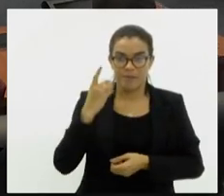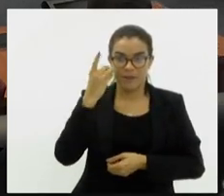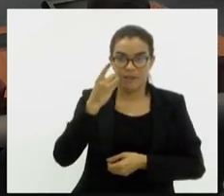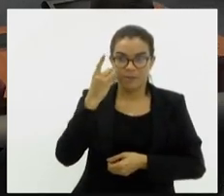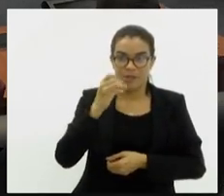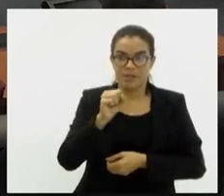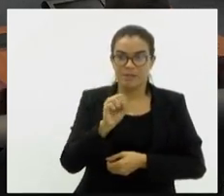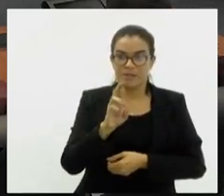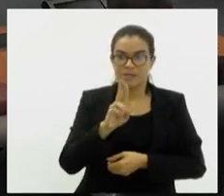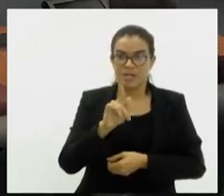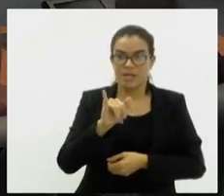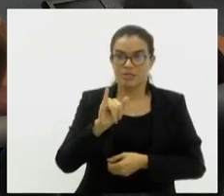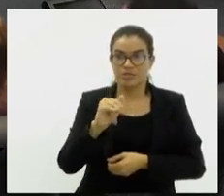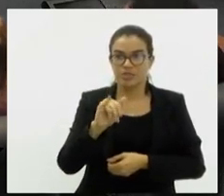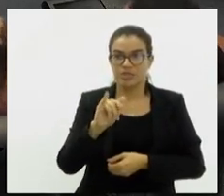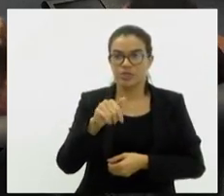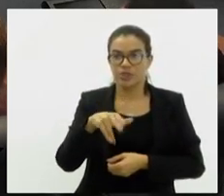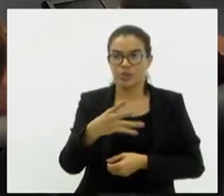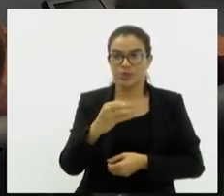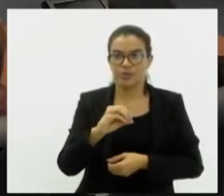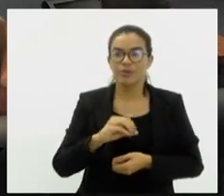Serginho.